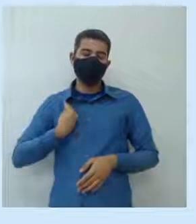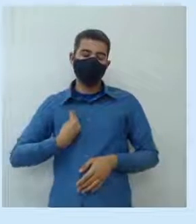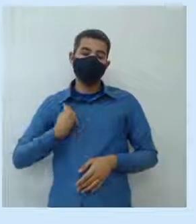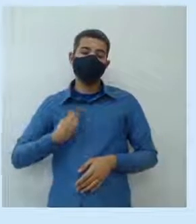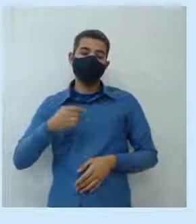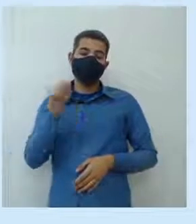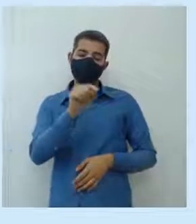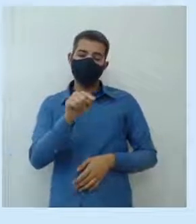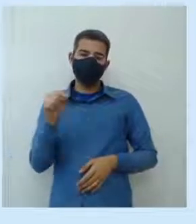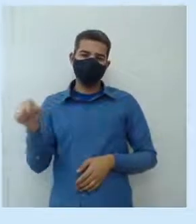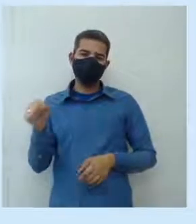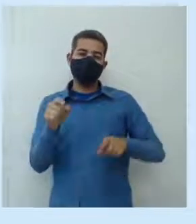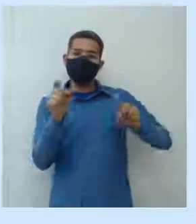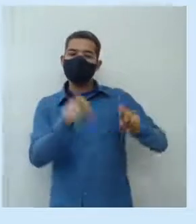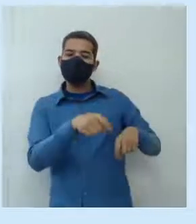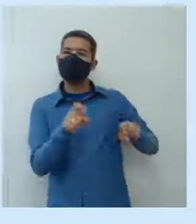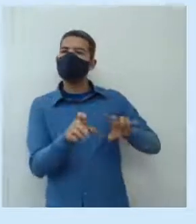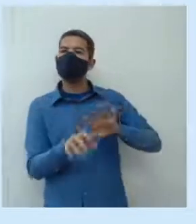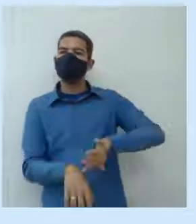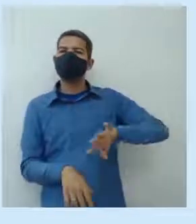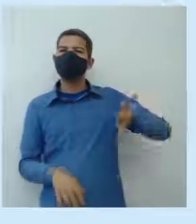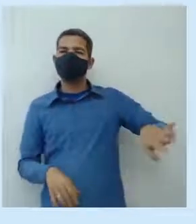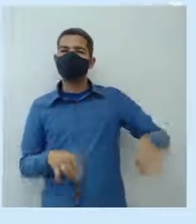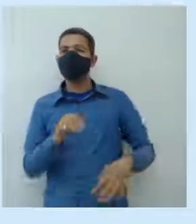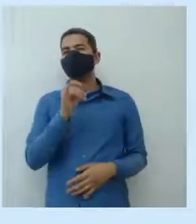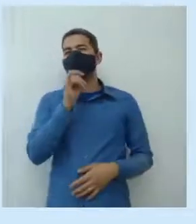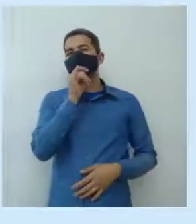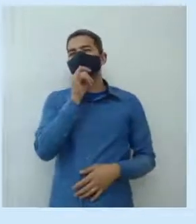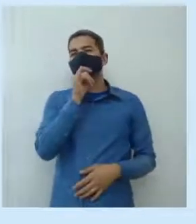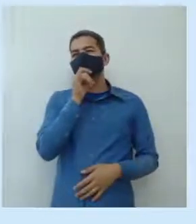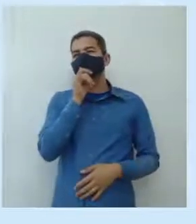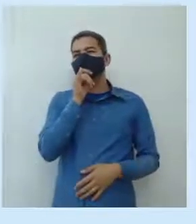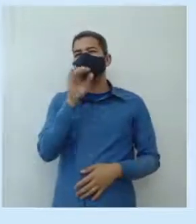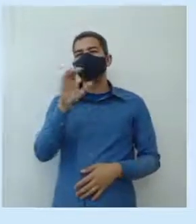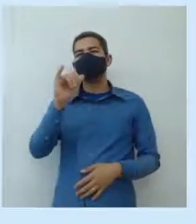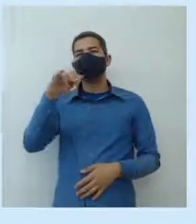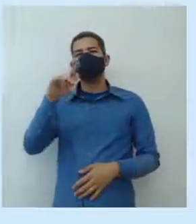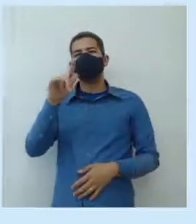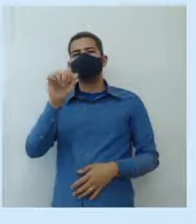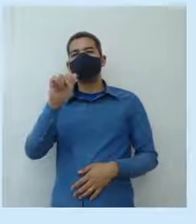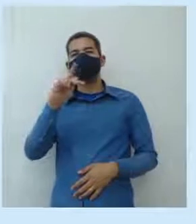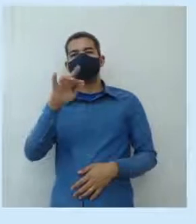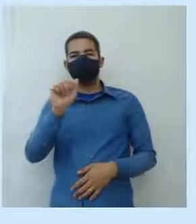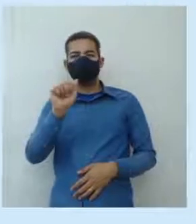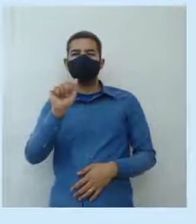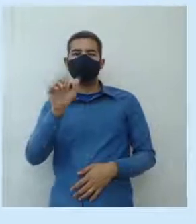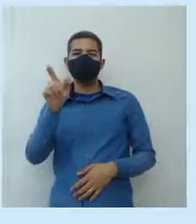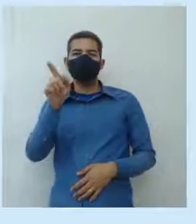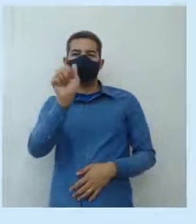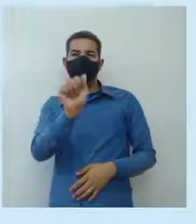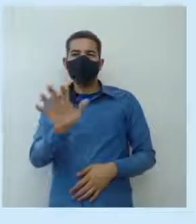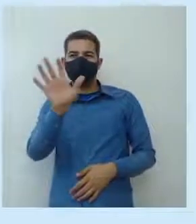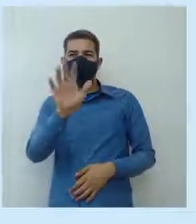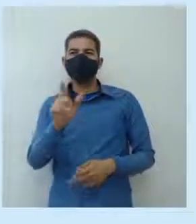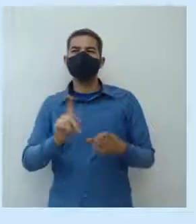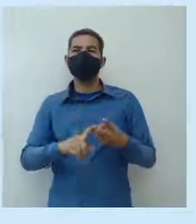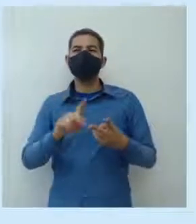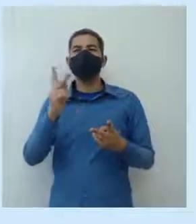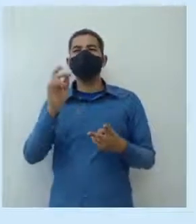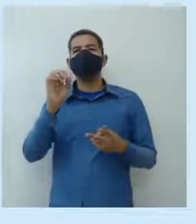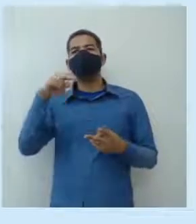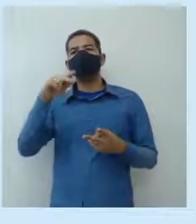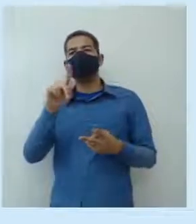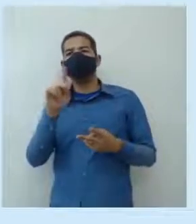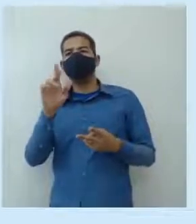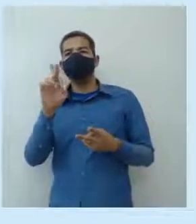campo ele está deixado de lado. Então, como exemplo, eu posso trazer para vocês Singapura na Ásia, Hong Kong, China, as